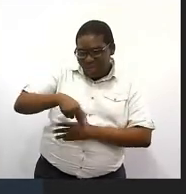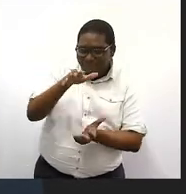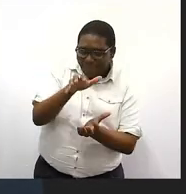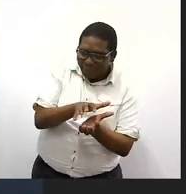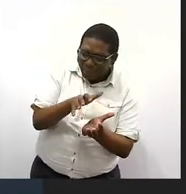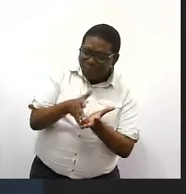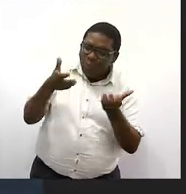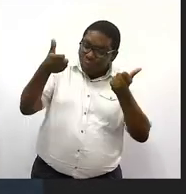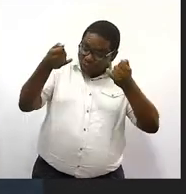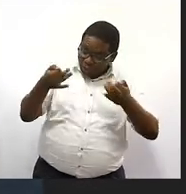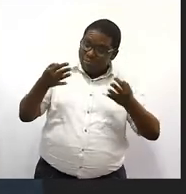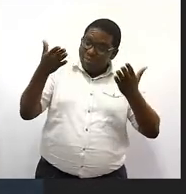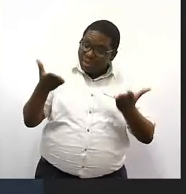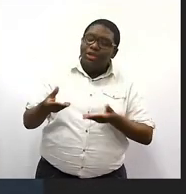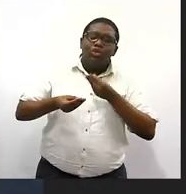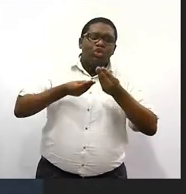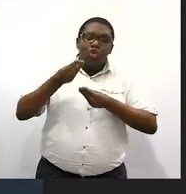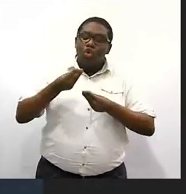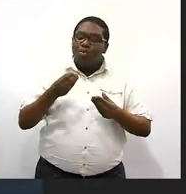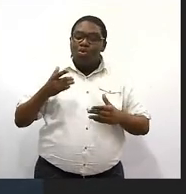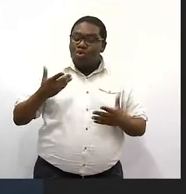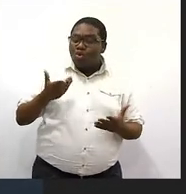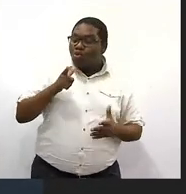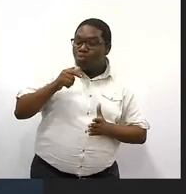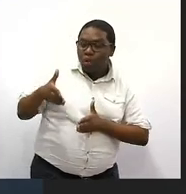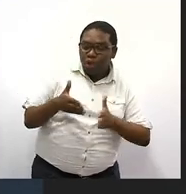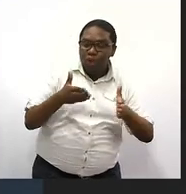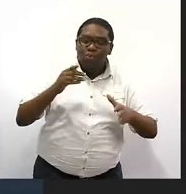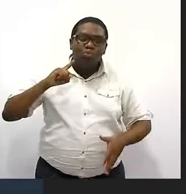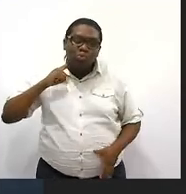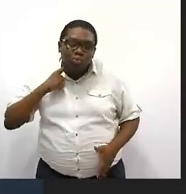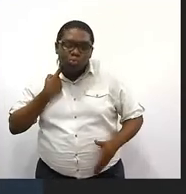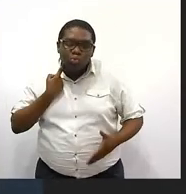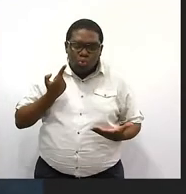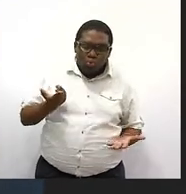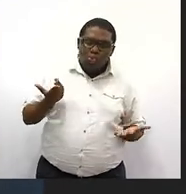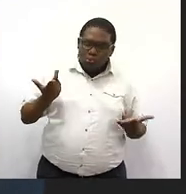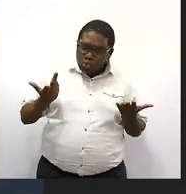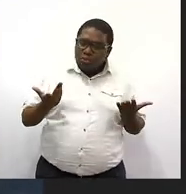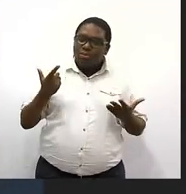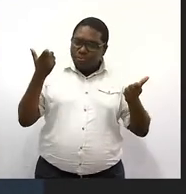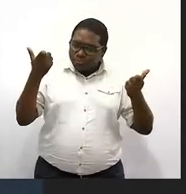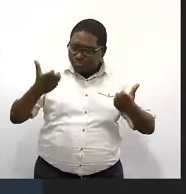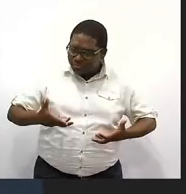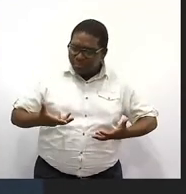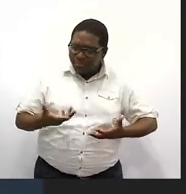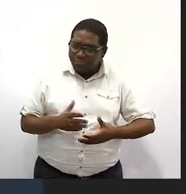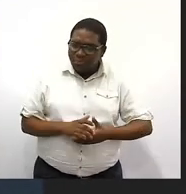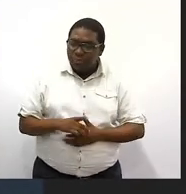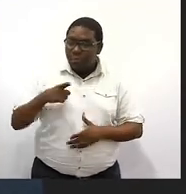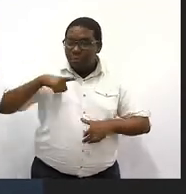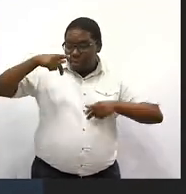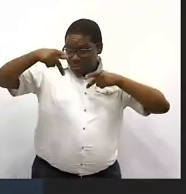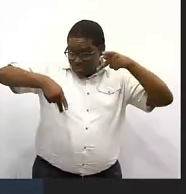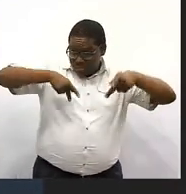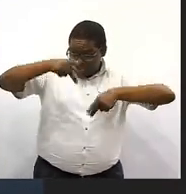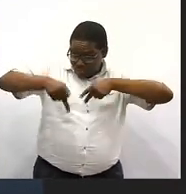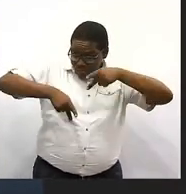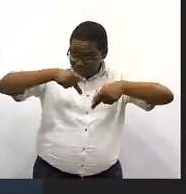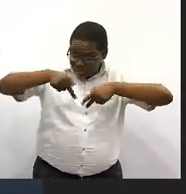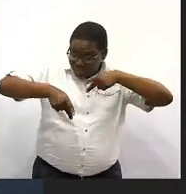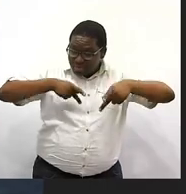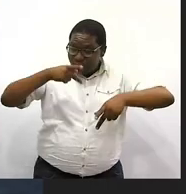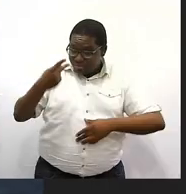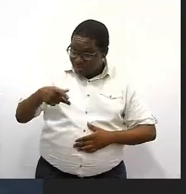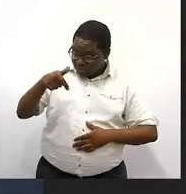questão da poluição do rio, a denúncia social que Cabral vai fazer em relação à população ribeirinha, a